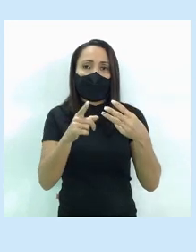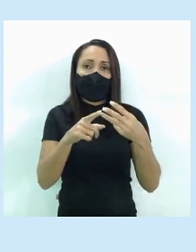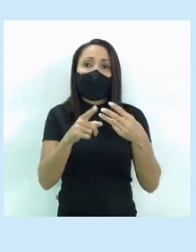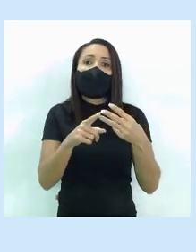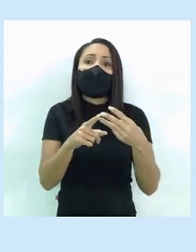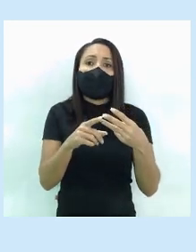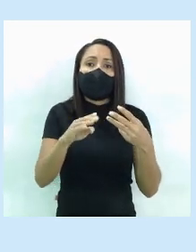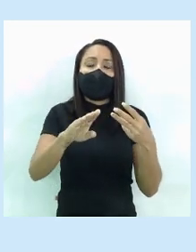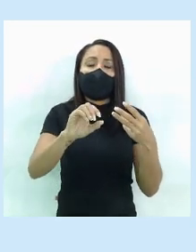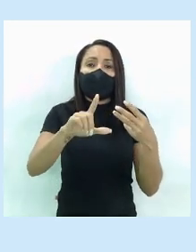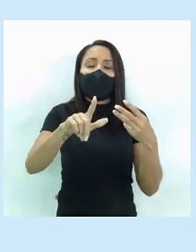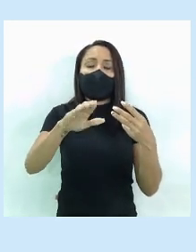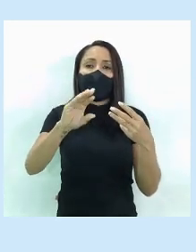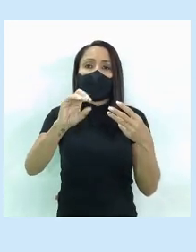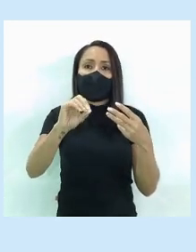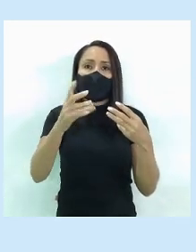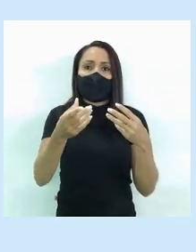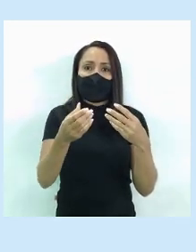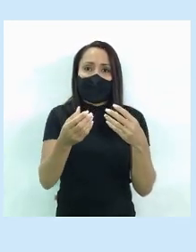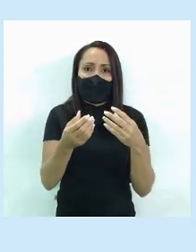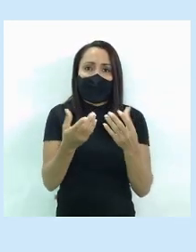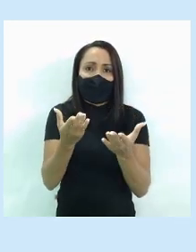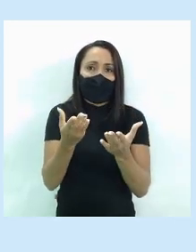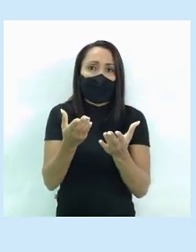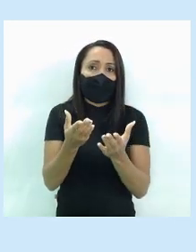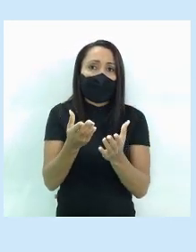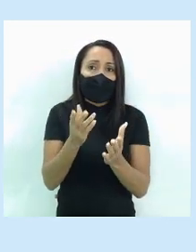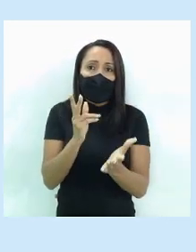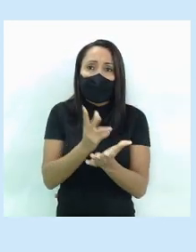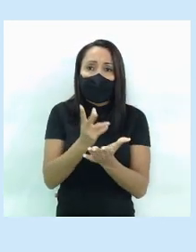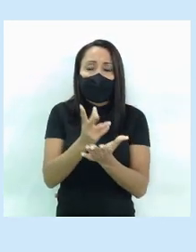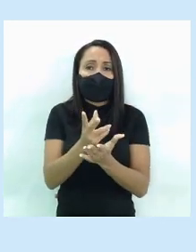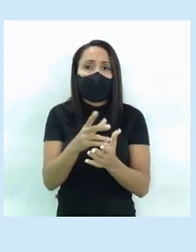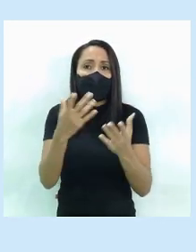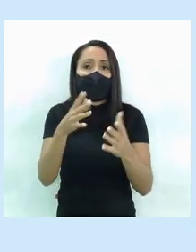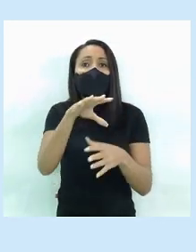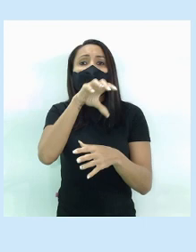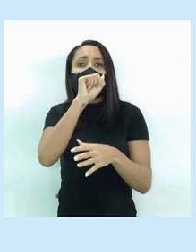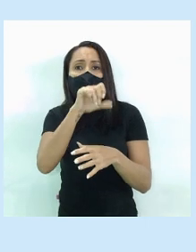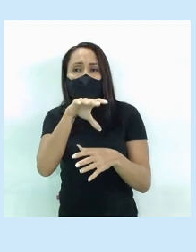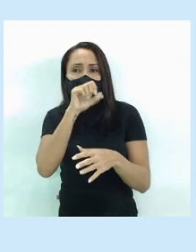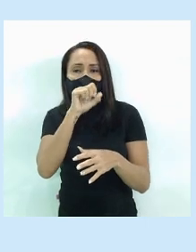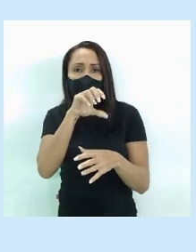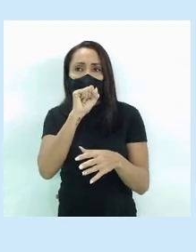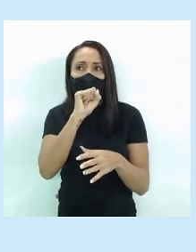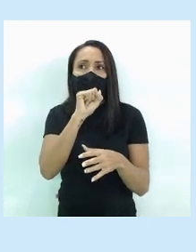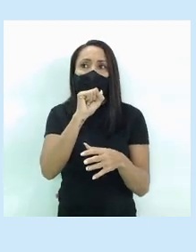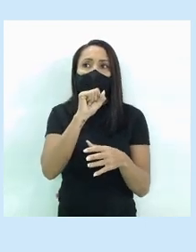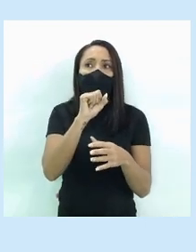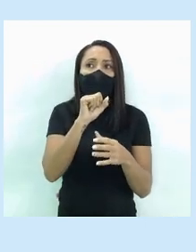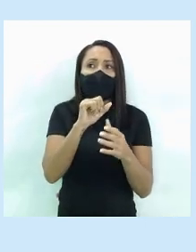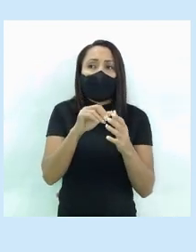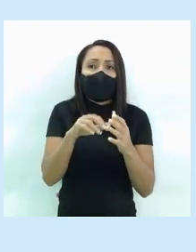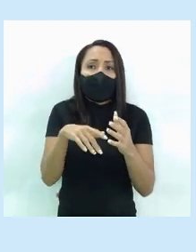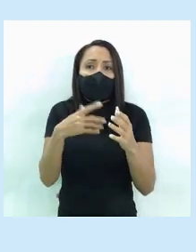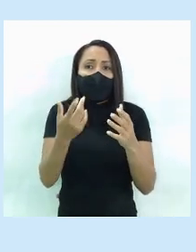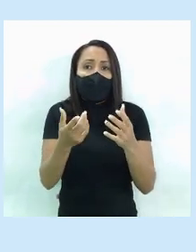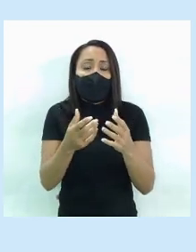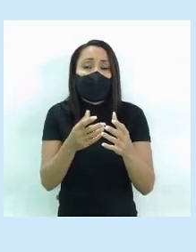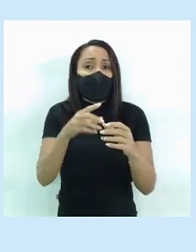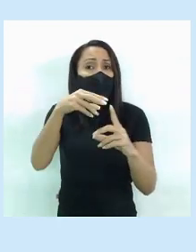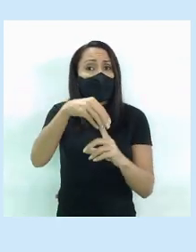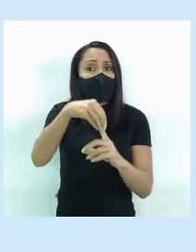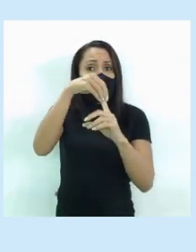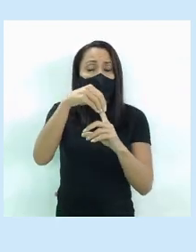implicado na manutenção das funções involuntárias, tais como a respiração. E a ponte é constituída principalmente